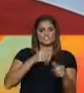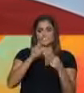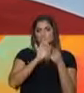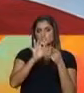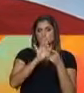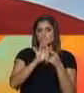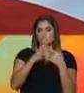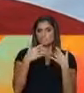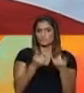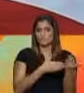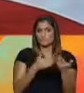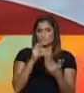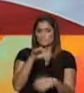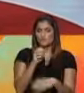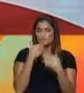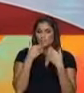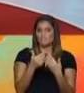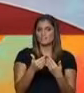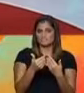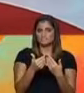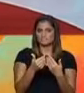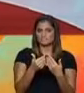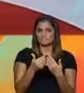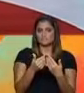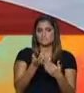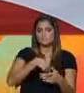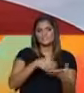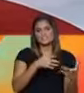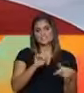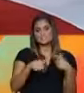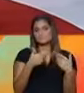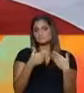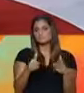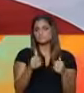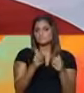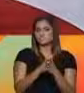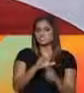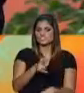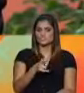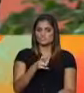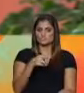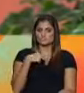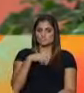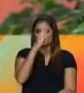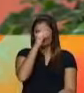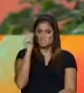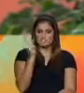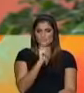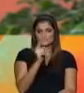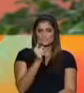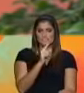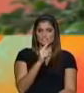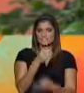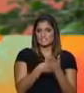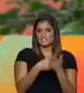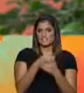particular com os nossos próximos convidados. António, muito obrigado. Obrigado, eu é que agradeço. A praça está sempre aberta a todas as regiões do país e não nos esquecemos de ninguém,